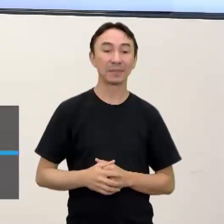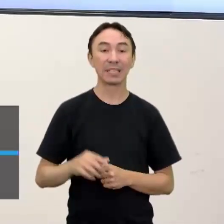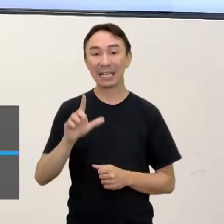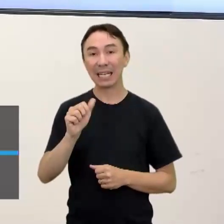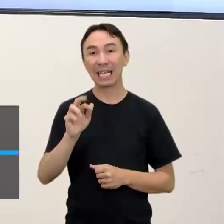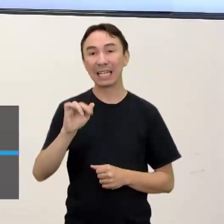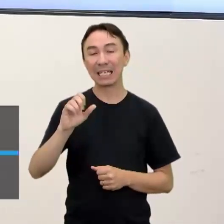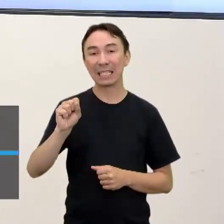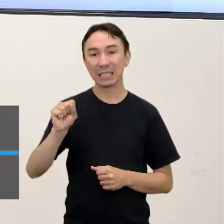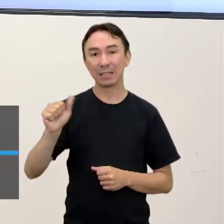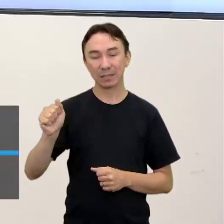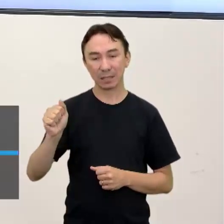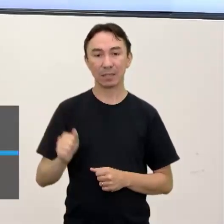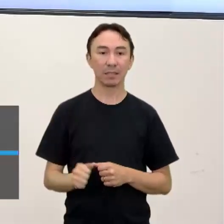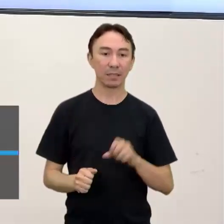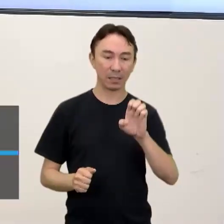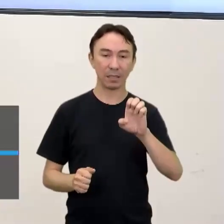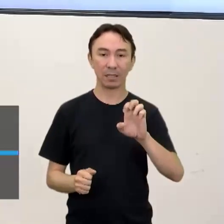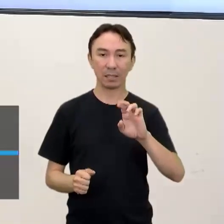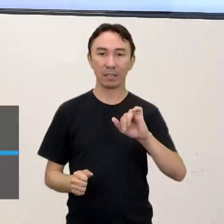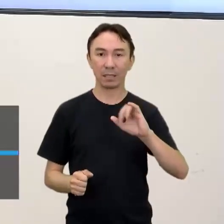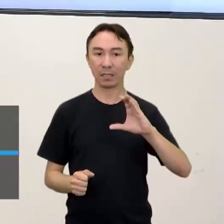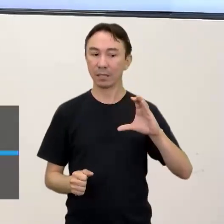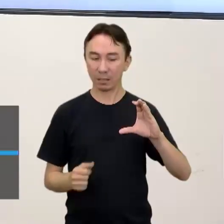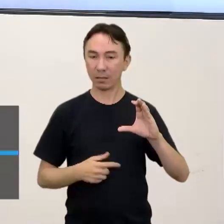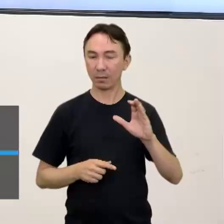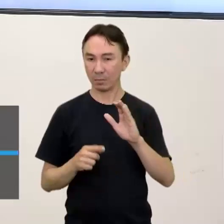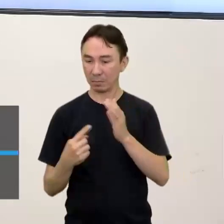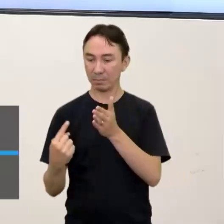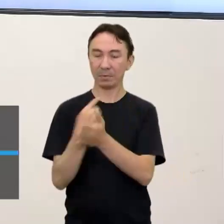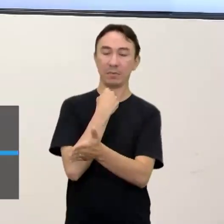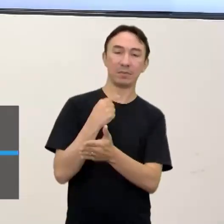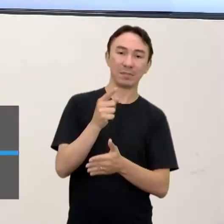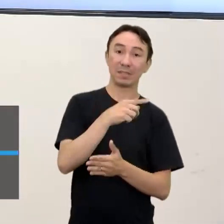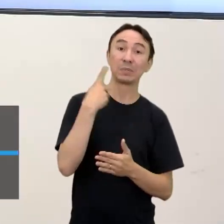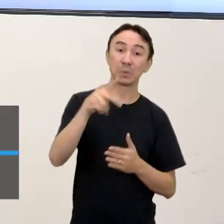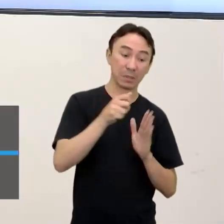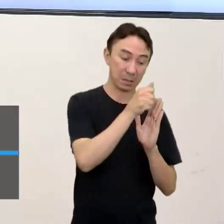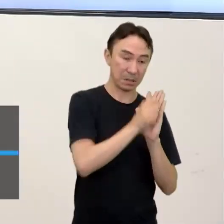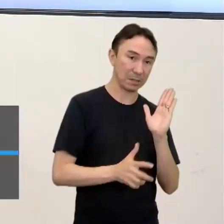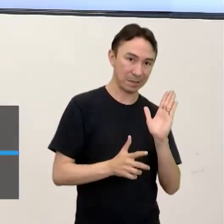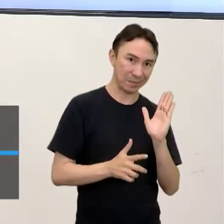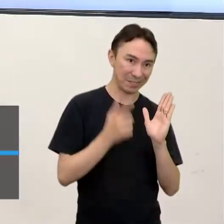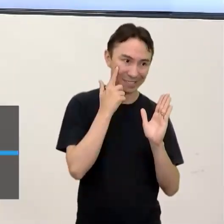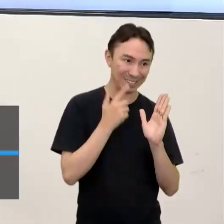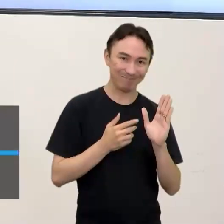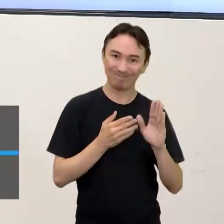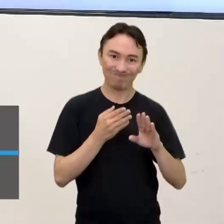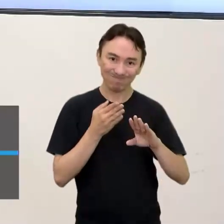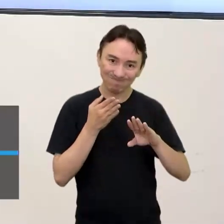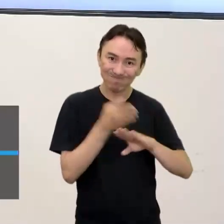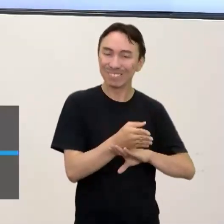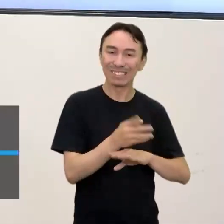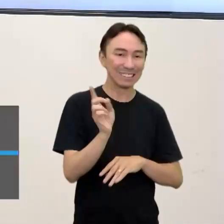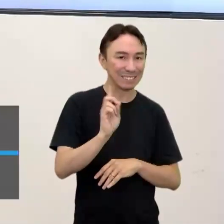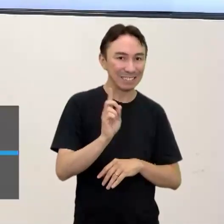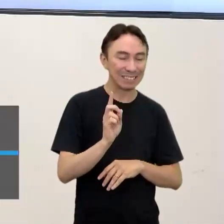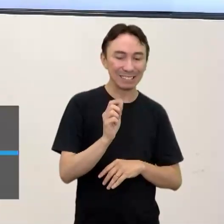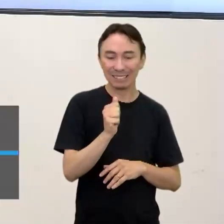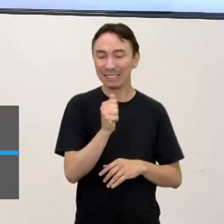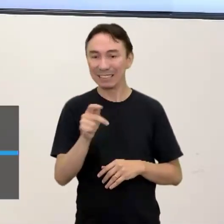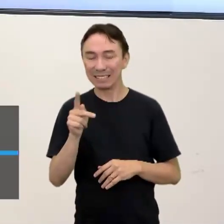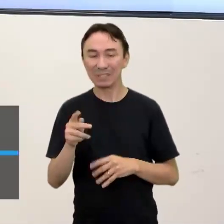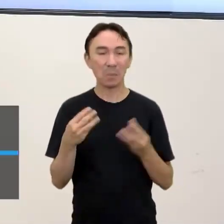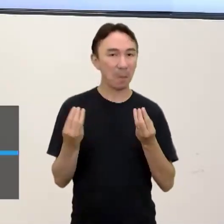o Eric também. Vocês não estão conseguindo acessar a tarefa de vocês aí no aplicativo. Você já sabe como faz isso, né? Eu